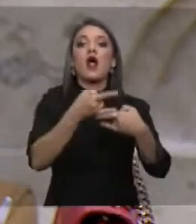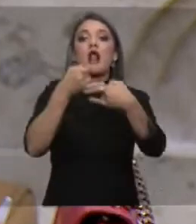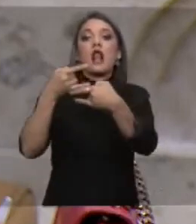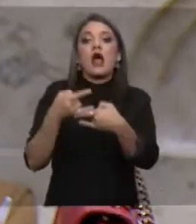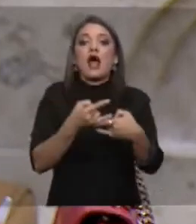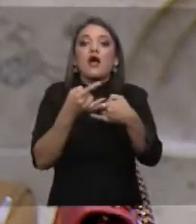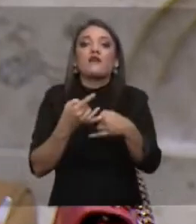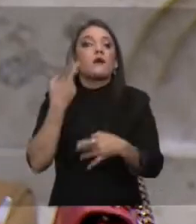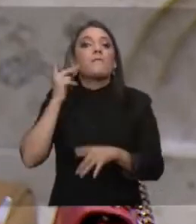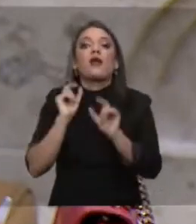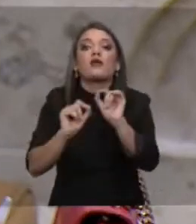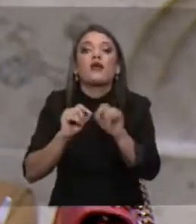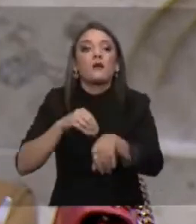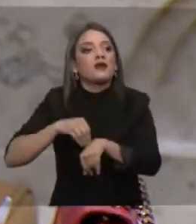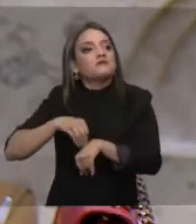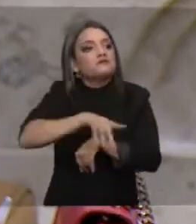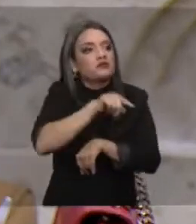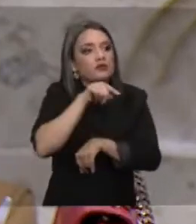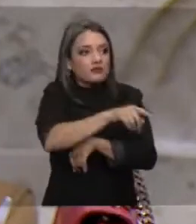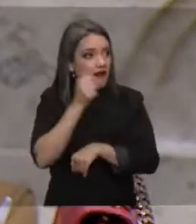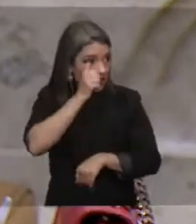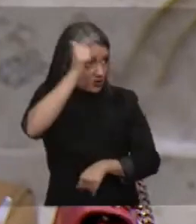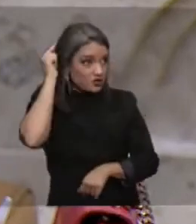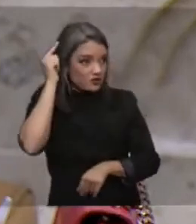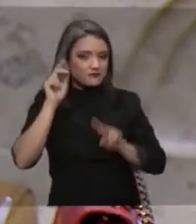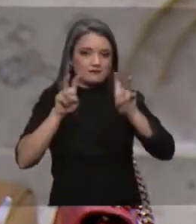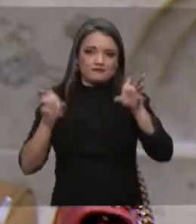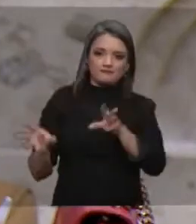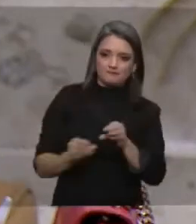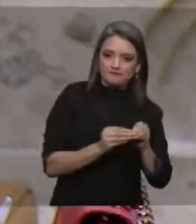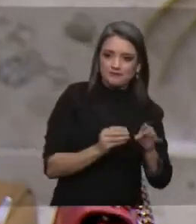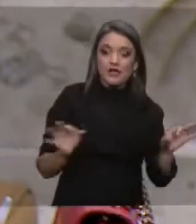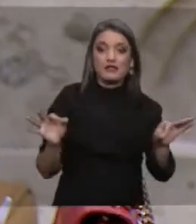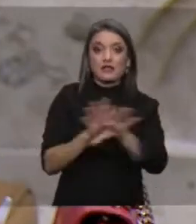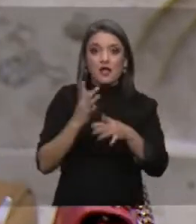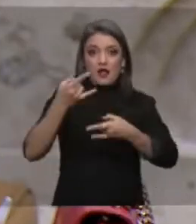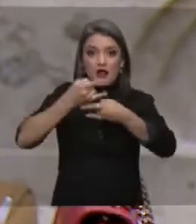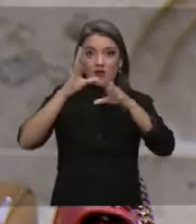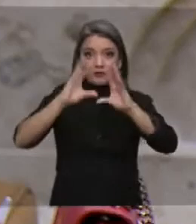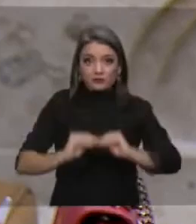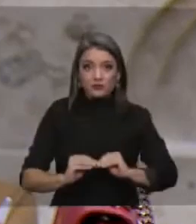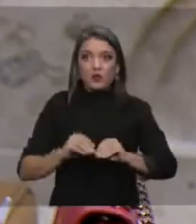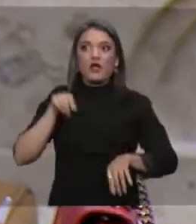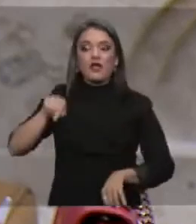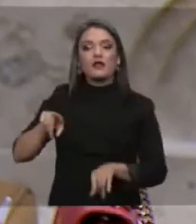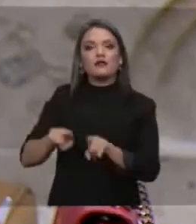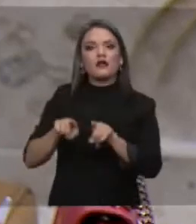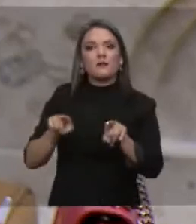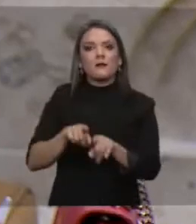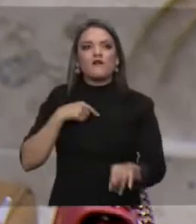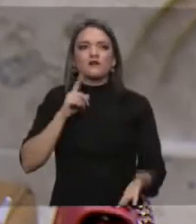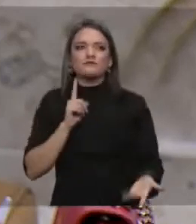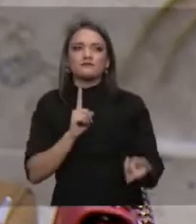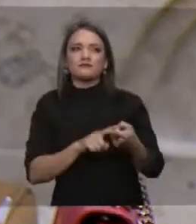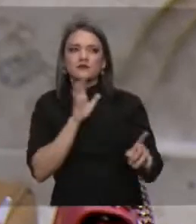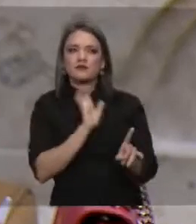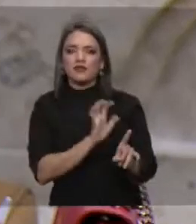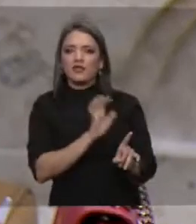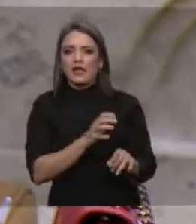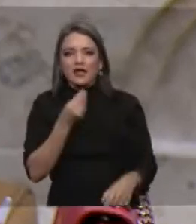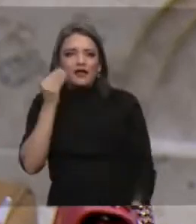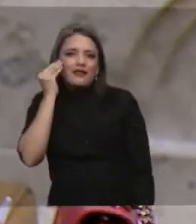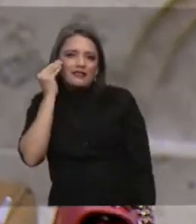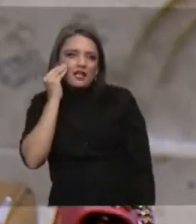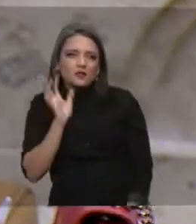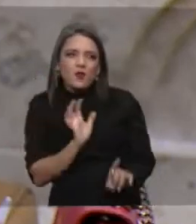para chegar até o senhor, tá? Fecha aspas. Ao encerrar a live, o denunciado ainda intimidou o ministro, ou pelo menos